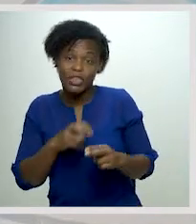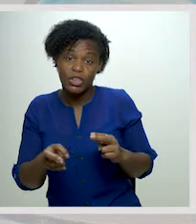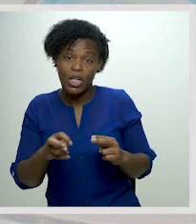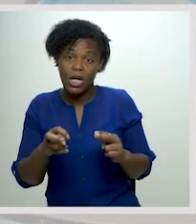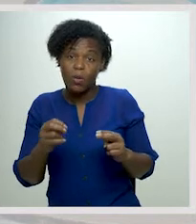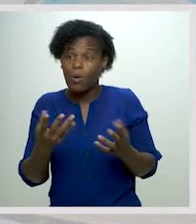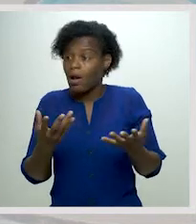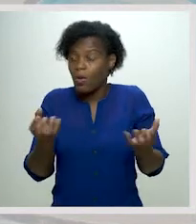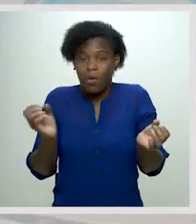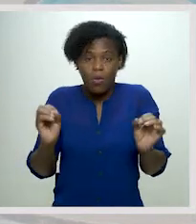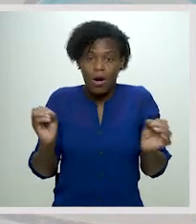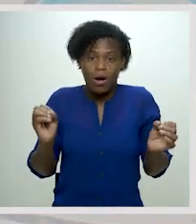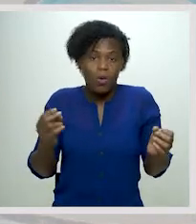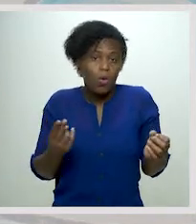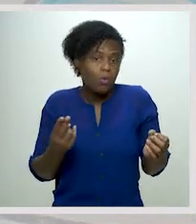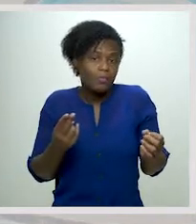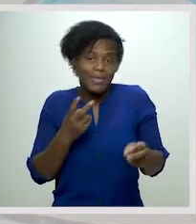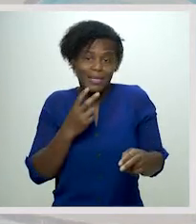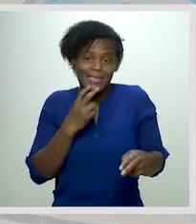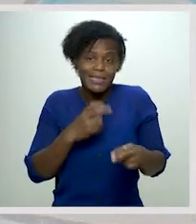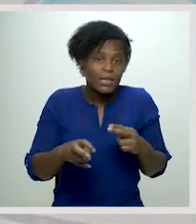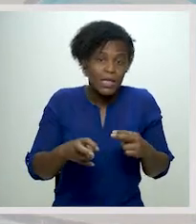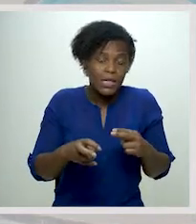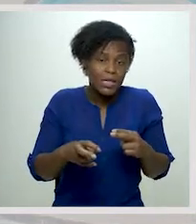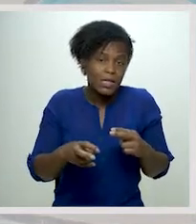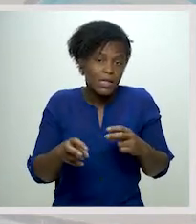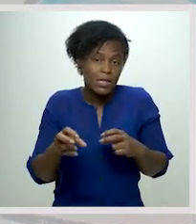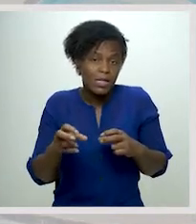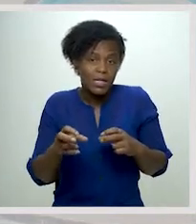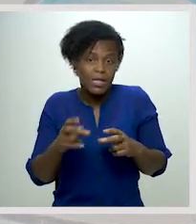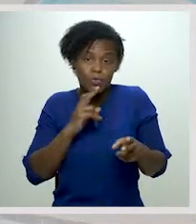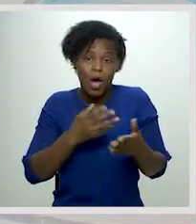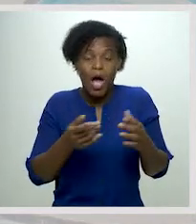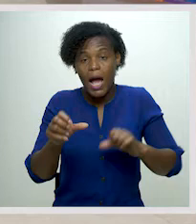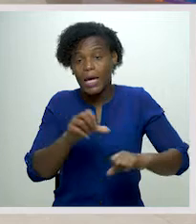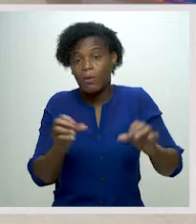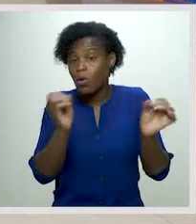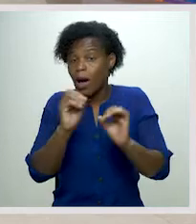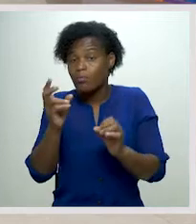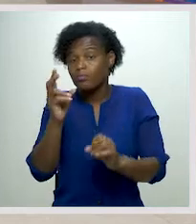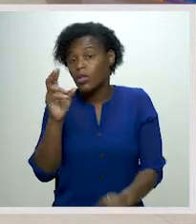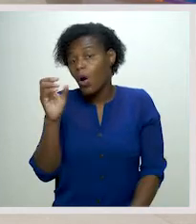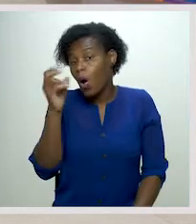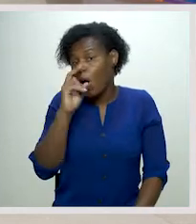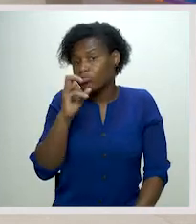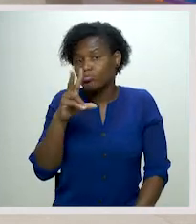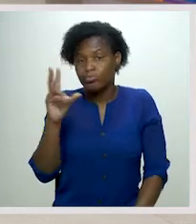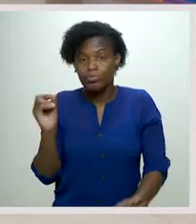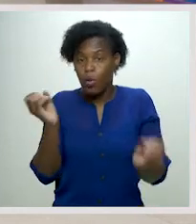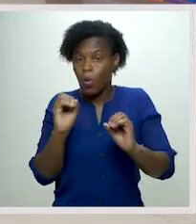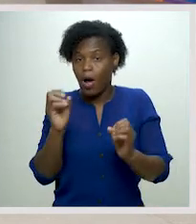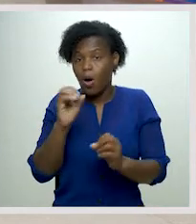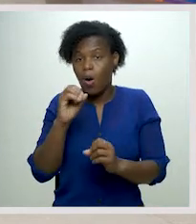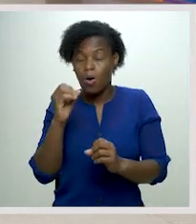de energia na ausência, ou da reação química na ausência de oxigênio, que depois ficamos a